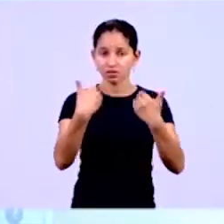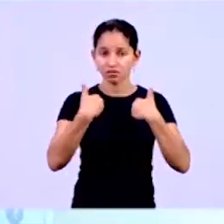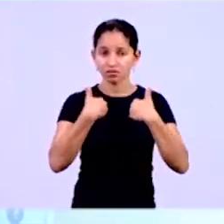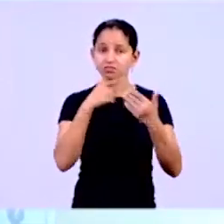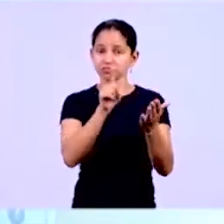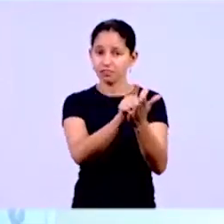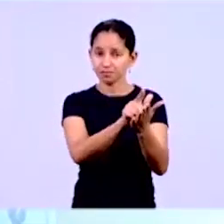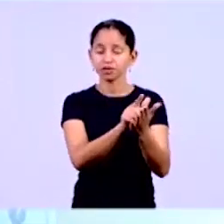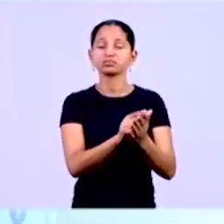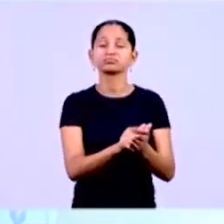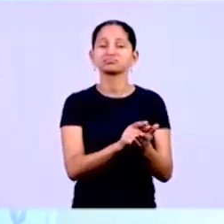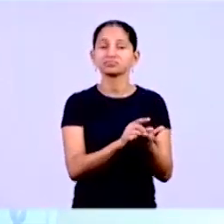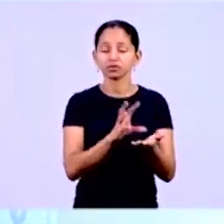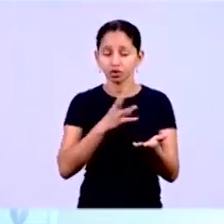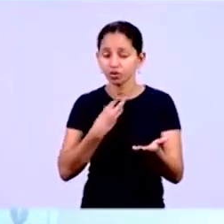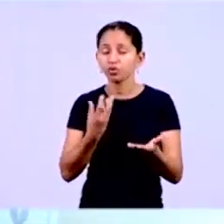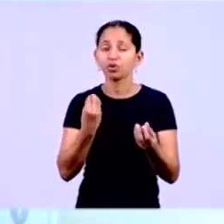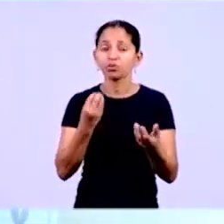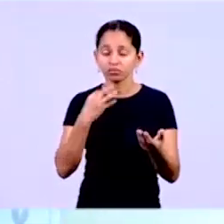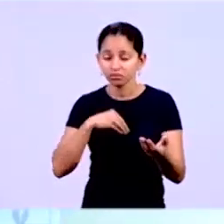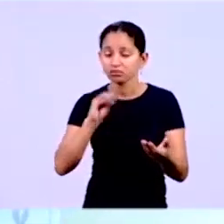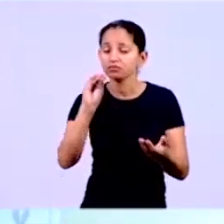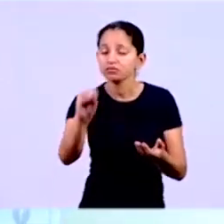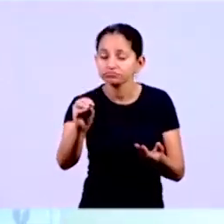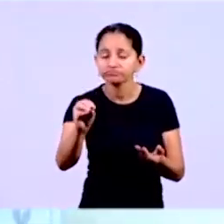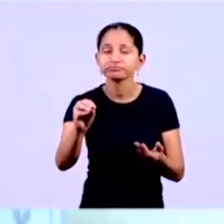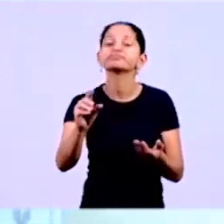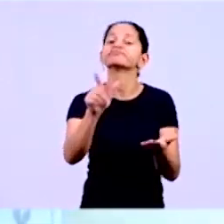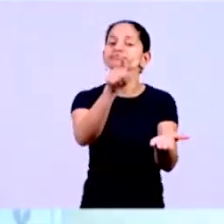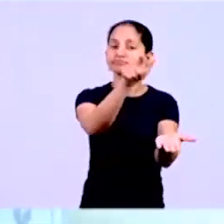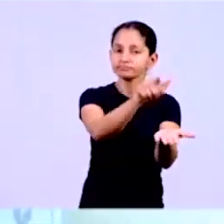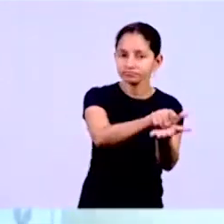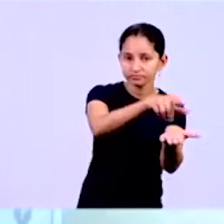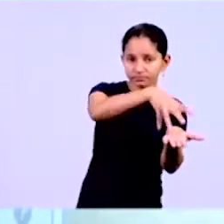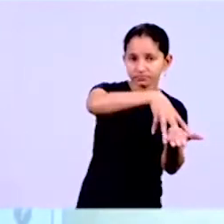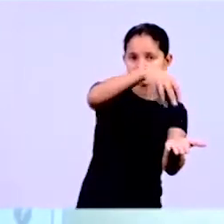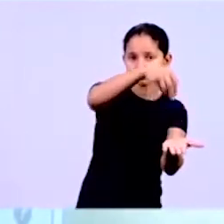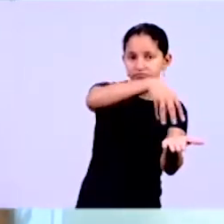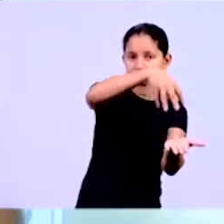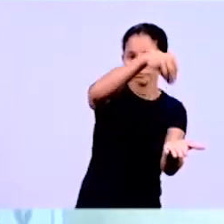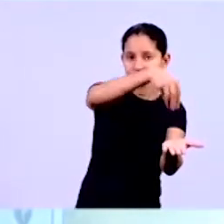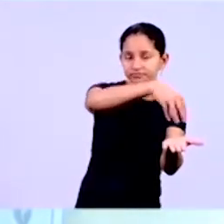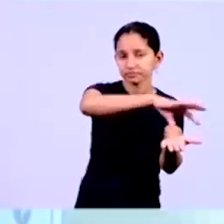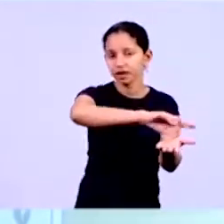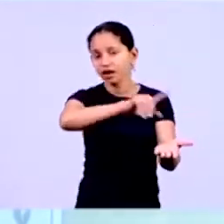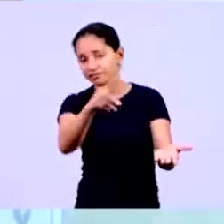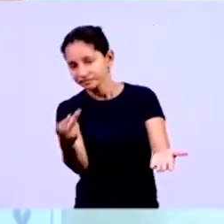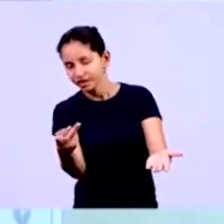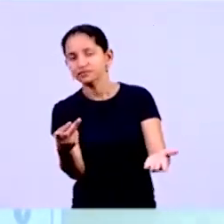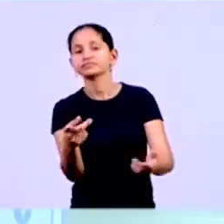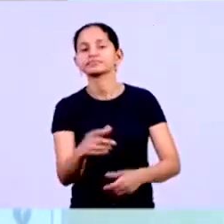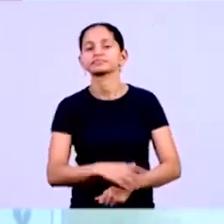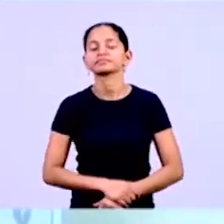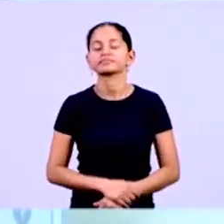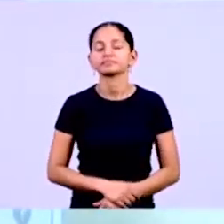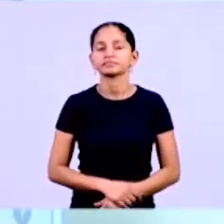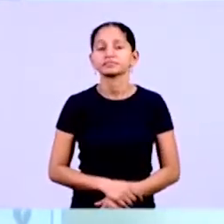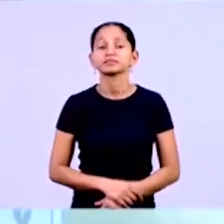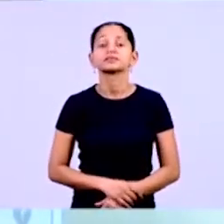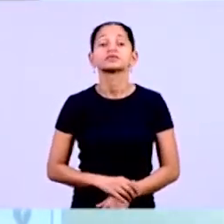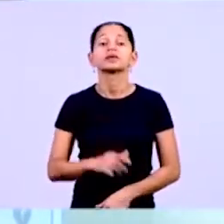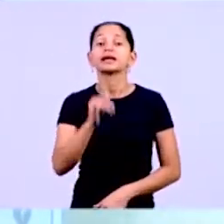eu quero mandar para o computador, então eu escaneio aquele texto, eu escaneio aquela figura. É para isso que serve o scanner. Uma impressora com